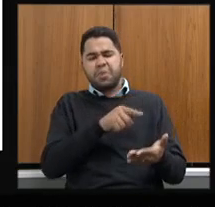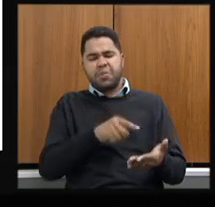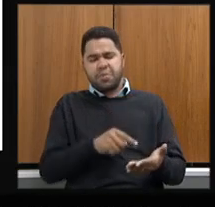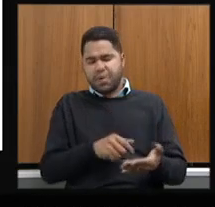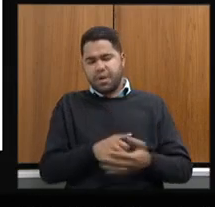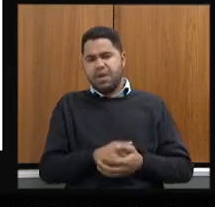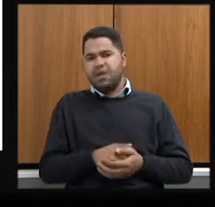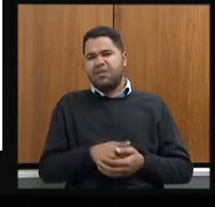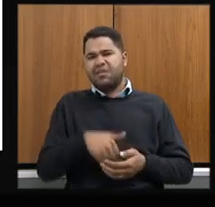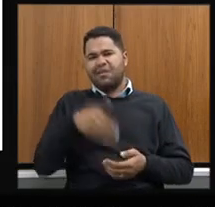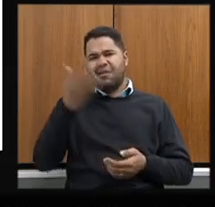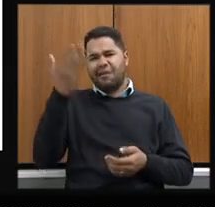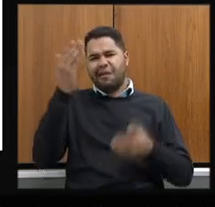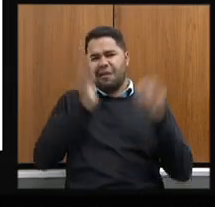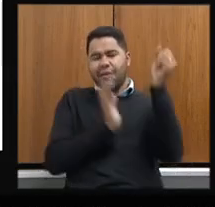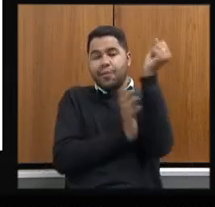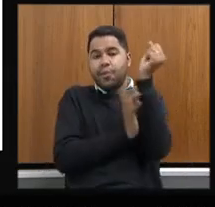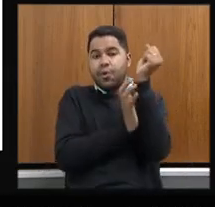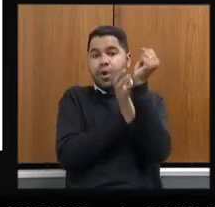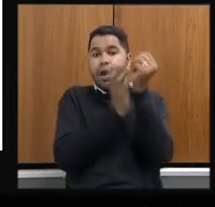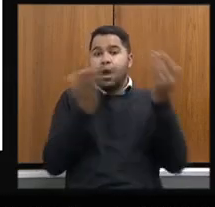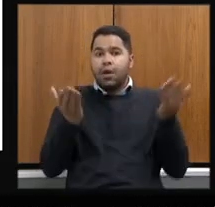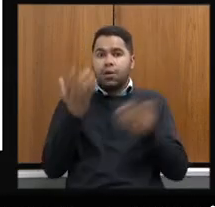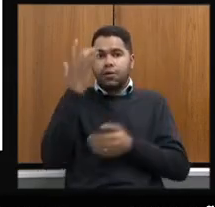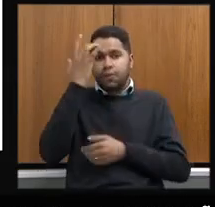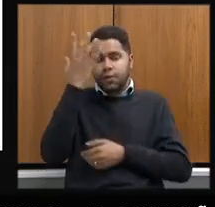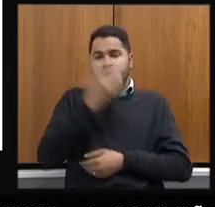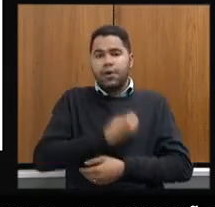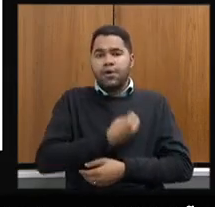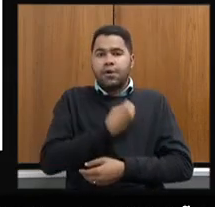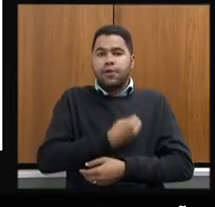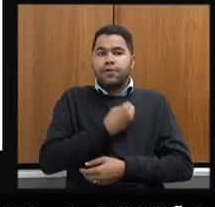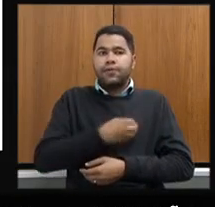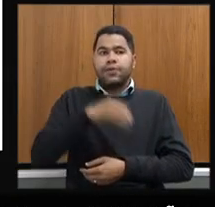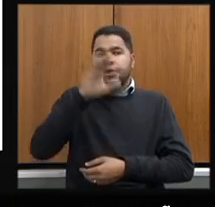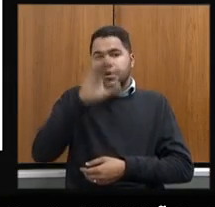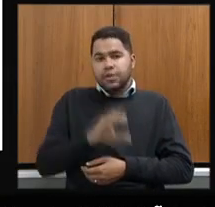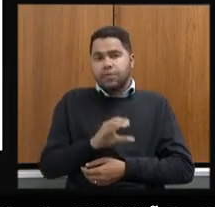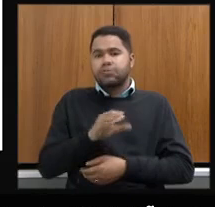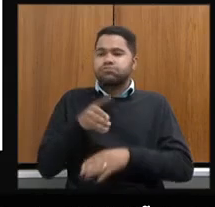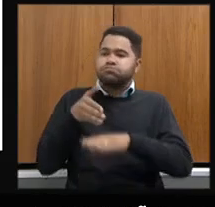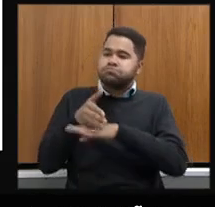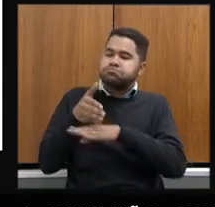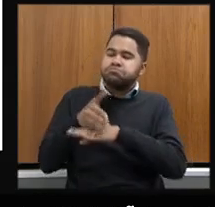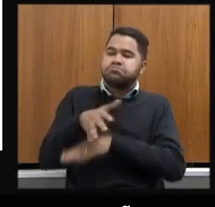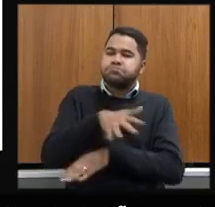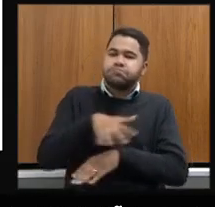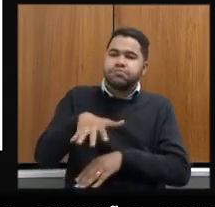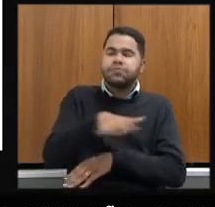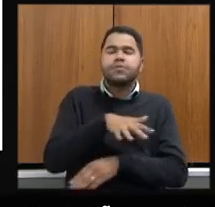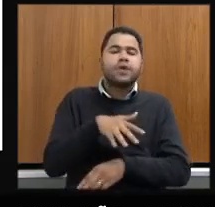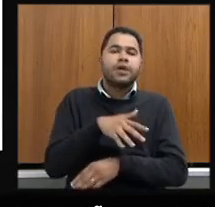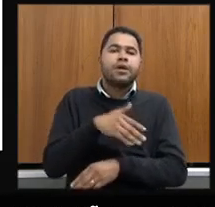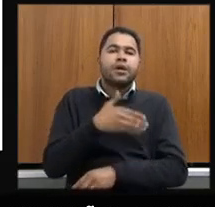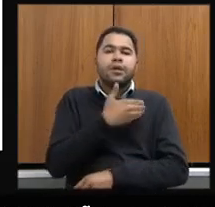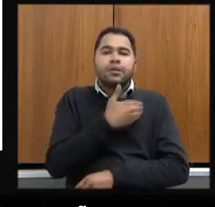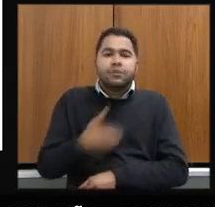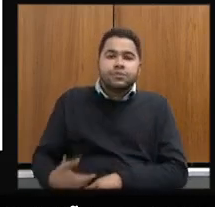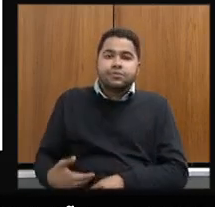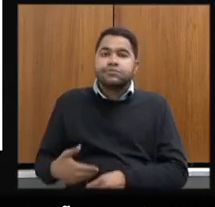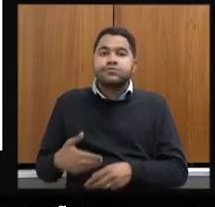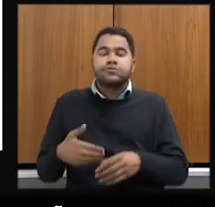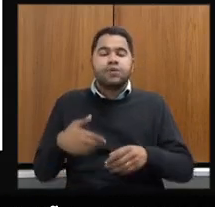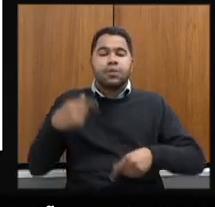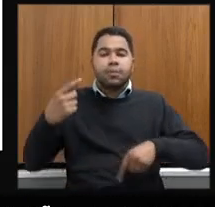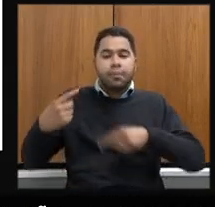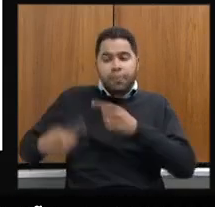exigências burocráticos facilitando a vida do Cidadão ao acessar os serviços públicos estaduais e essa política de